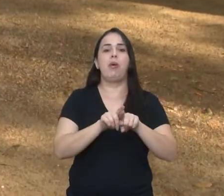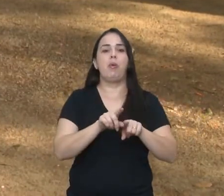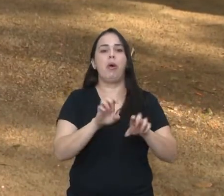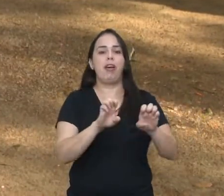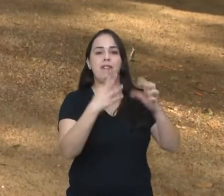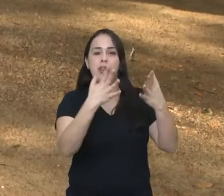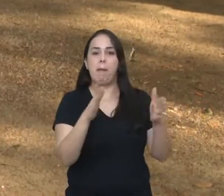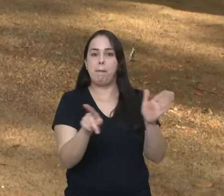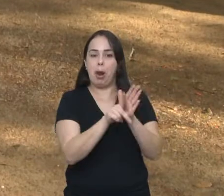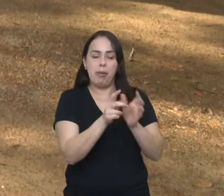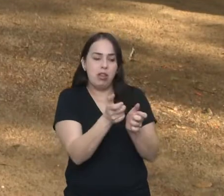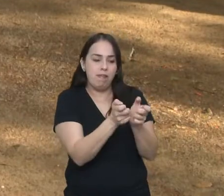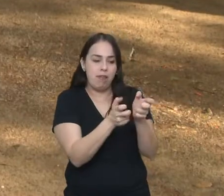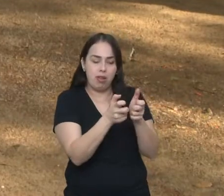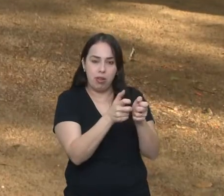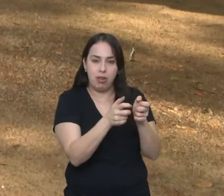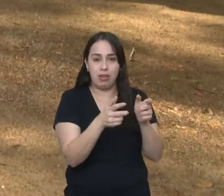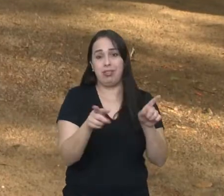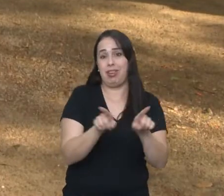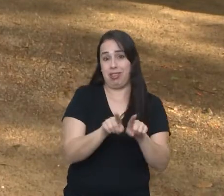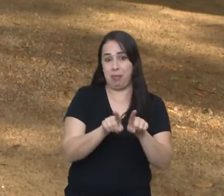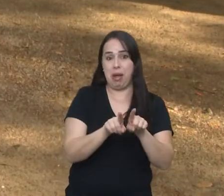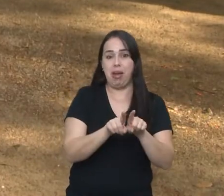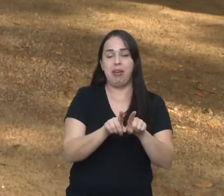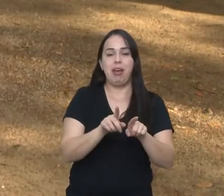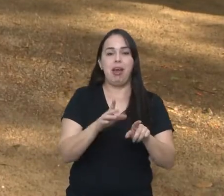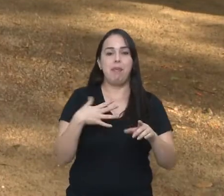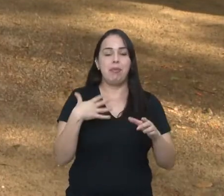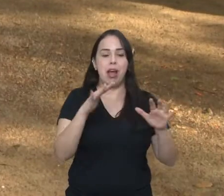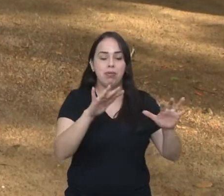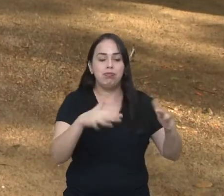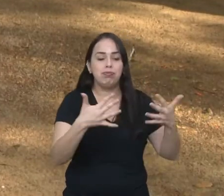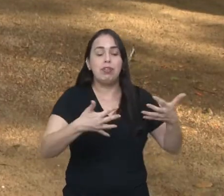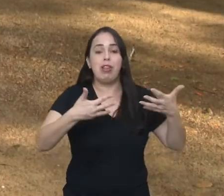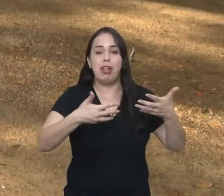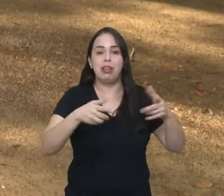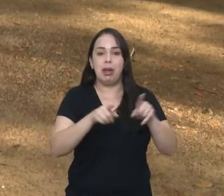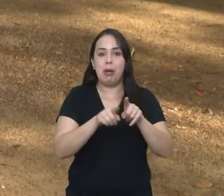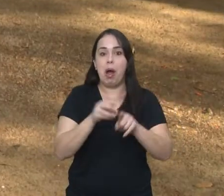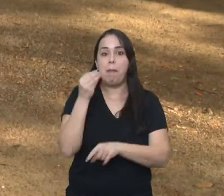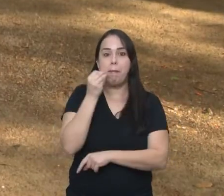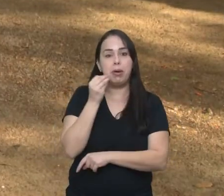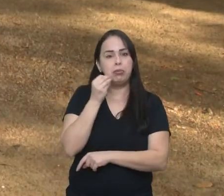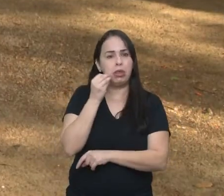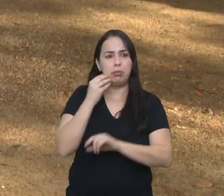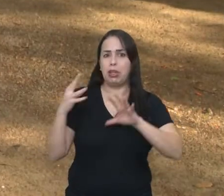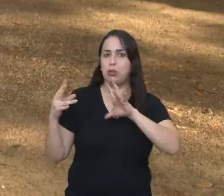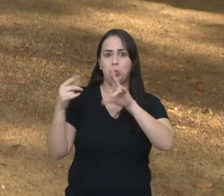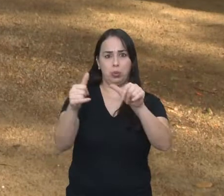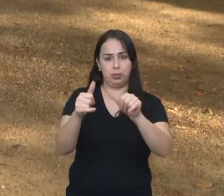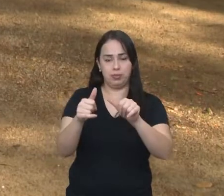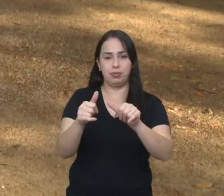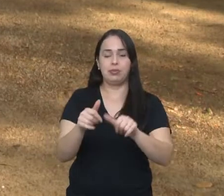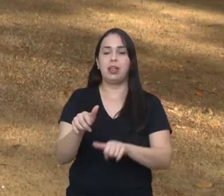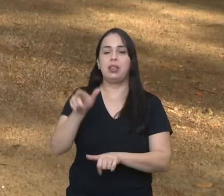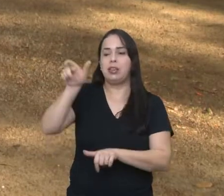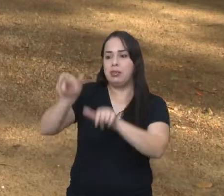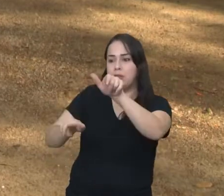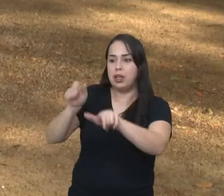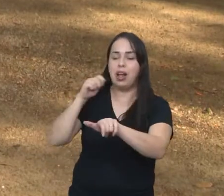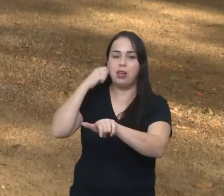de games. Isso só fortalece, né, o nosso meio, o nosso mercado e também oportunidade para todo mundo.